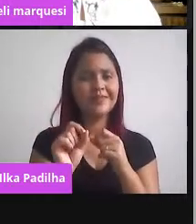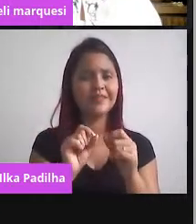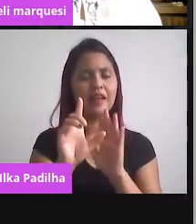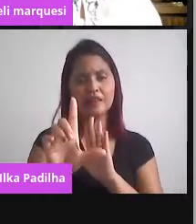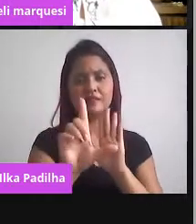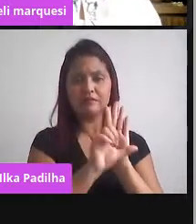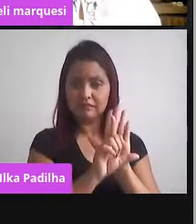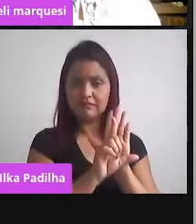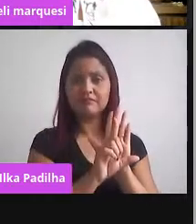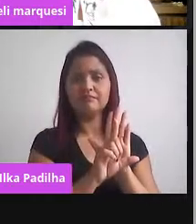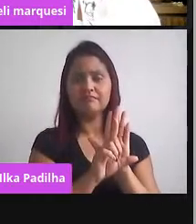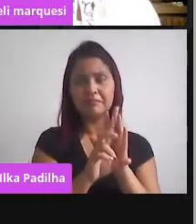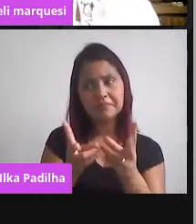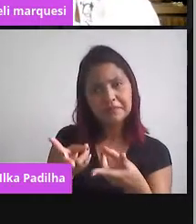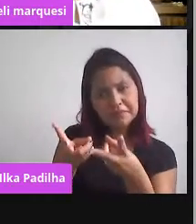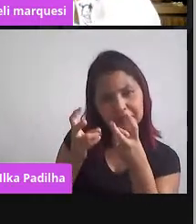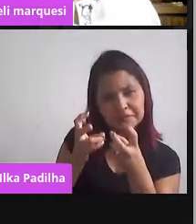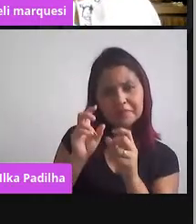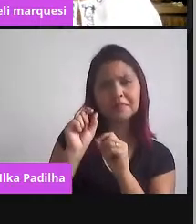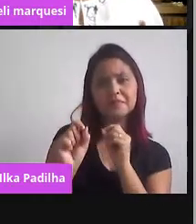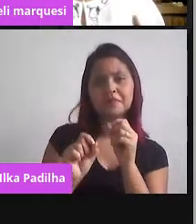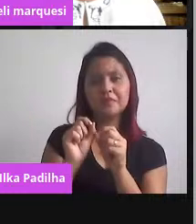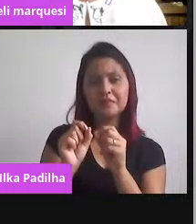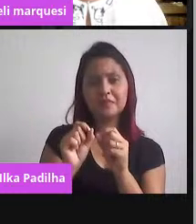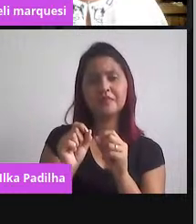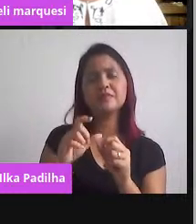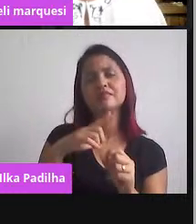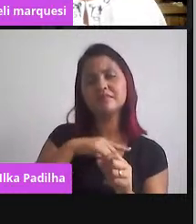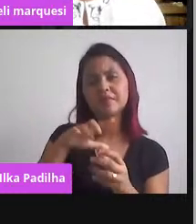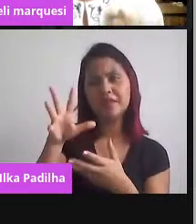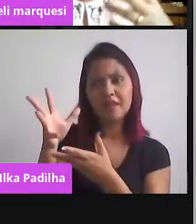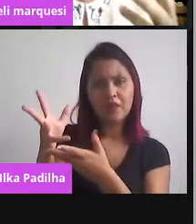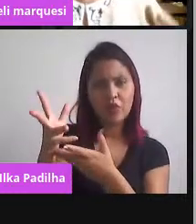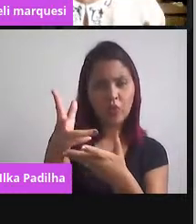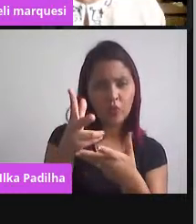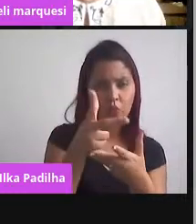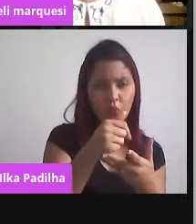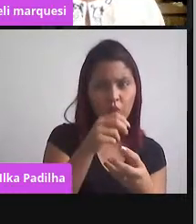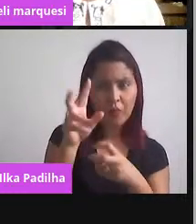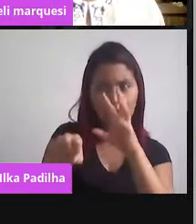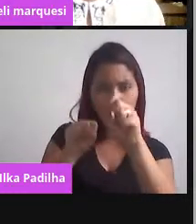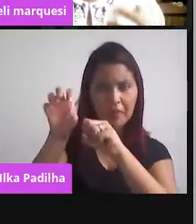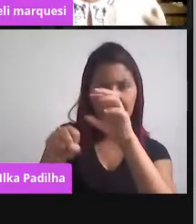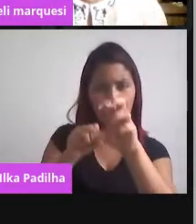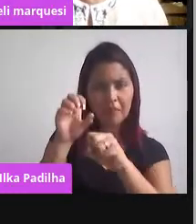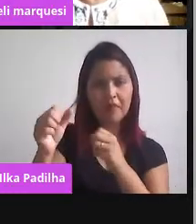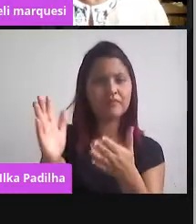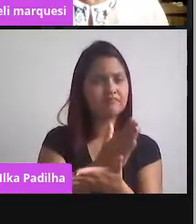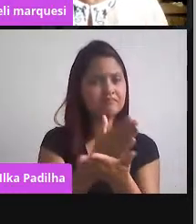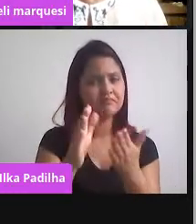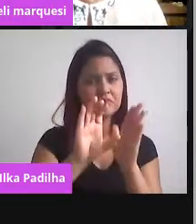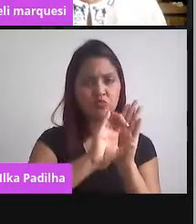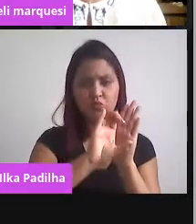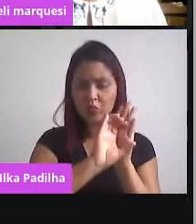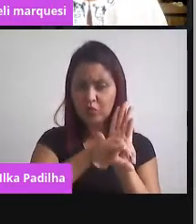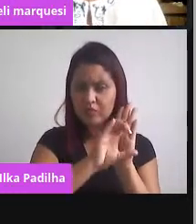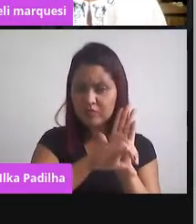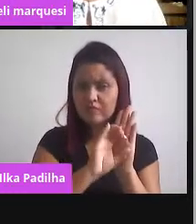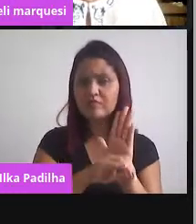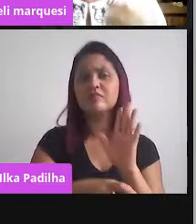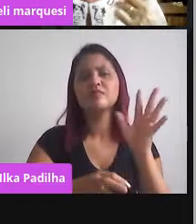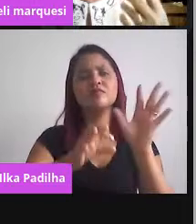legislação, né, ou muito do que era trazido de alguns conceitos, alguns dispositivos